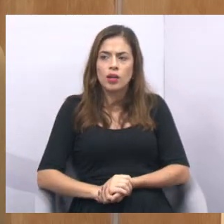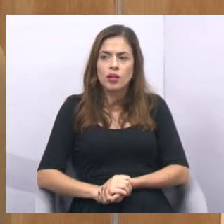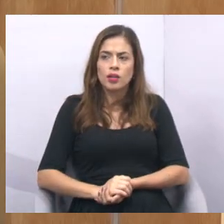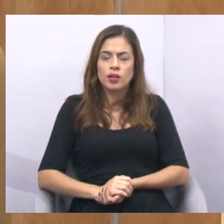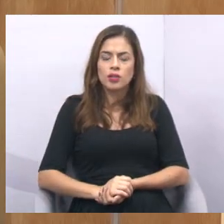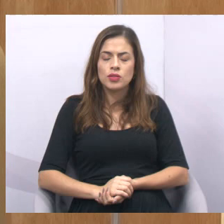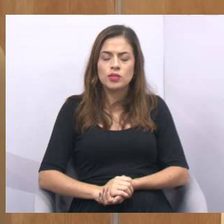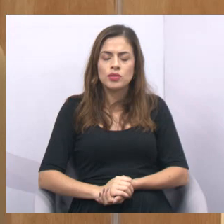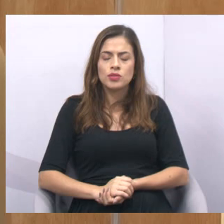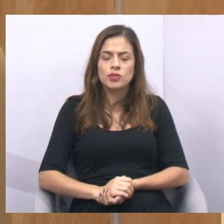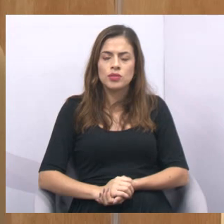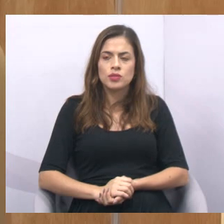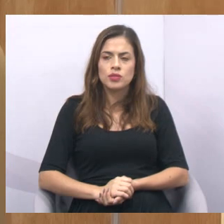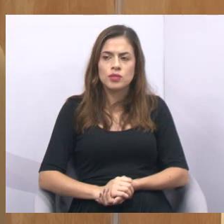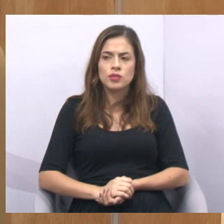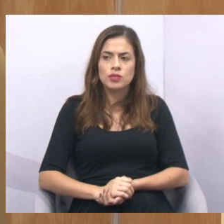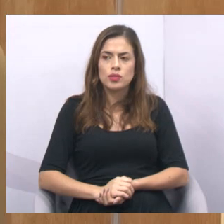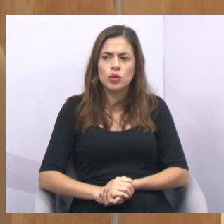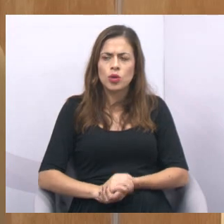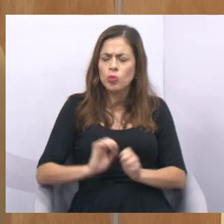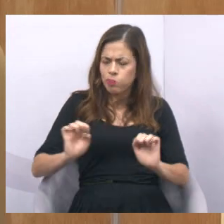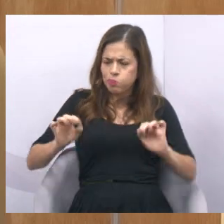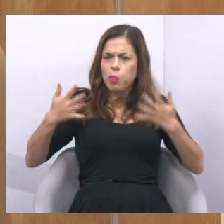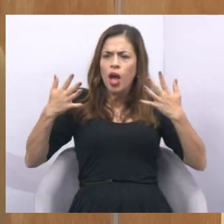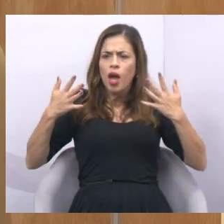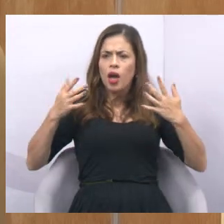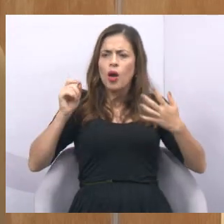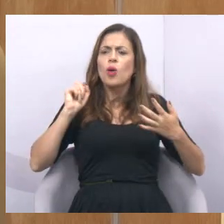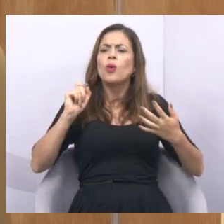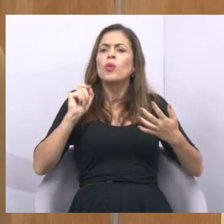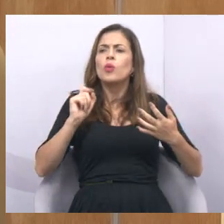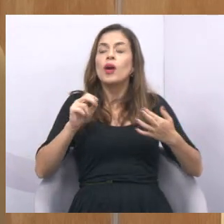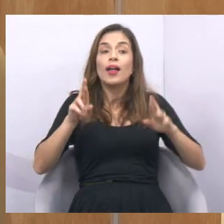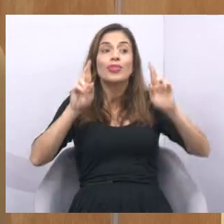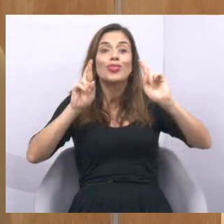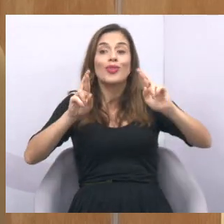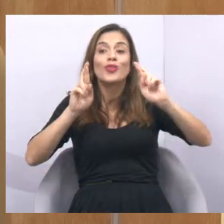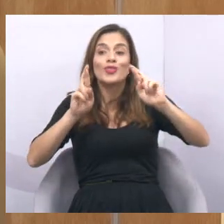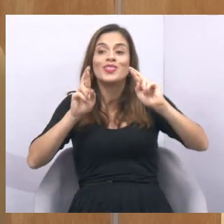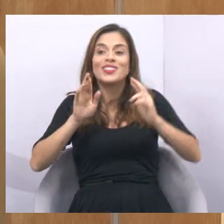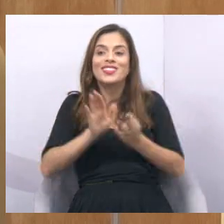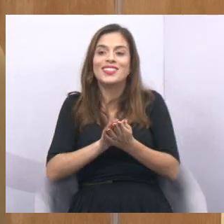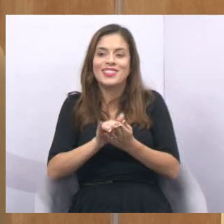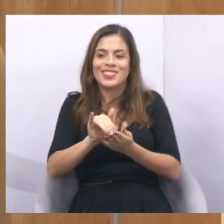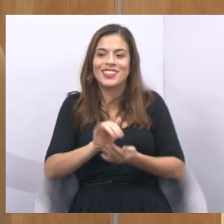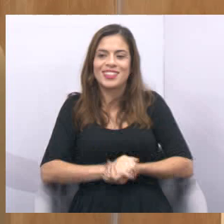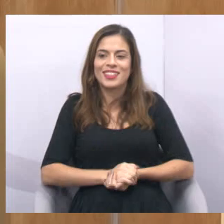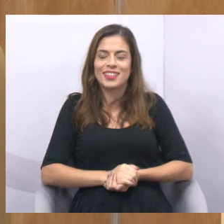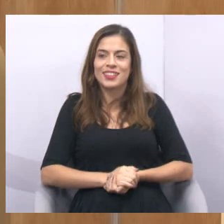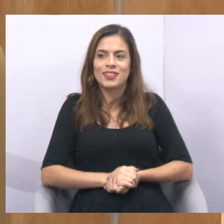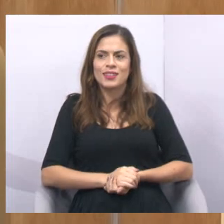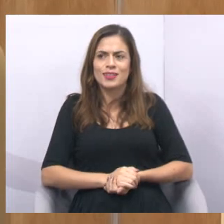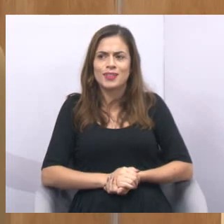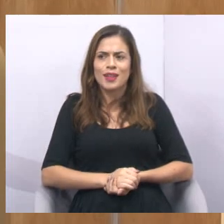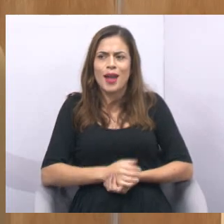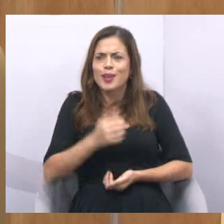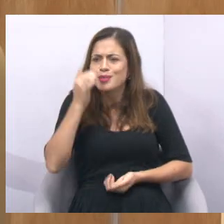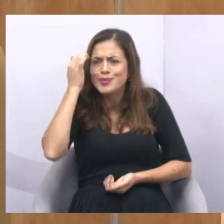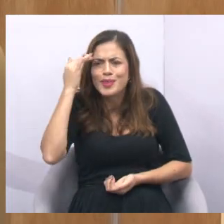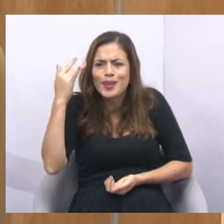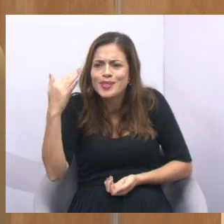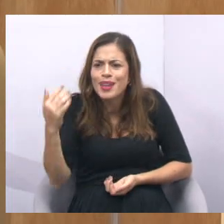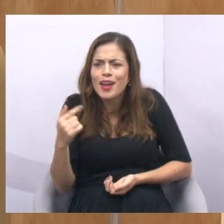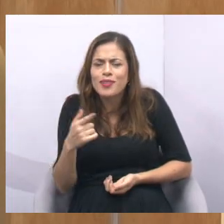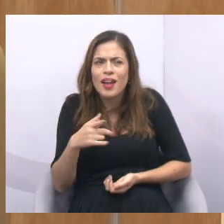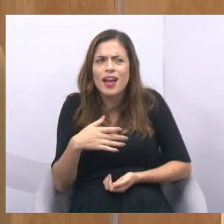o Biratã, mas o que me surpreendeu foi a torcida de Jacareí. Eu não imaginava, eu tinha